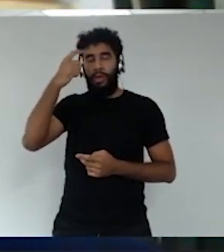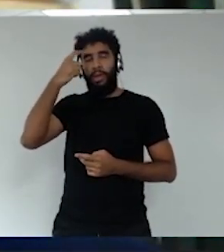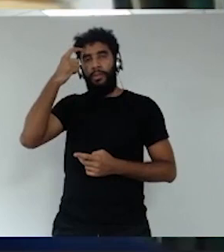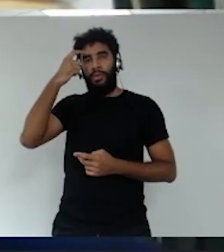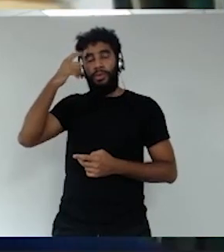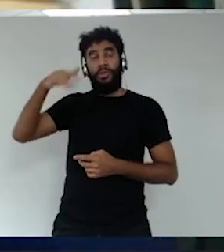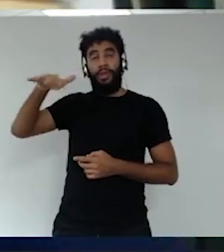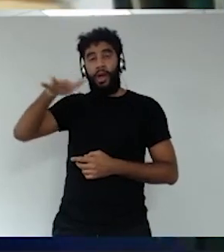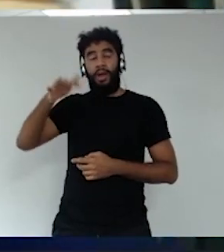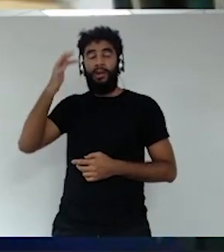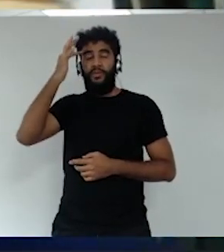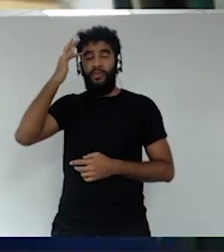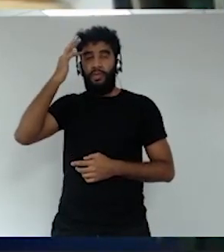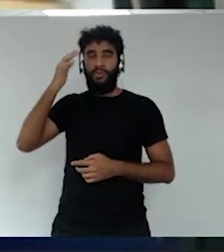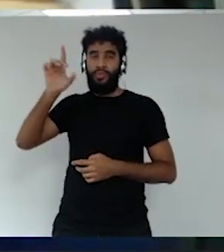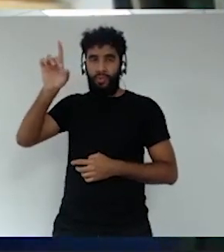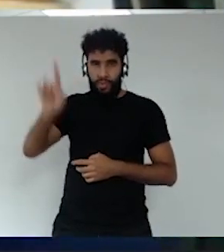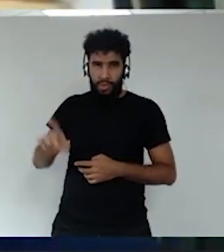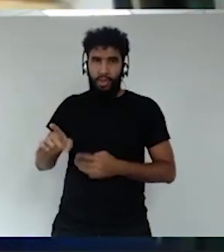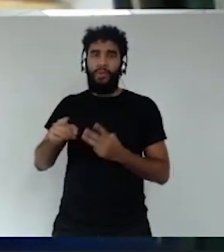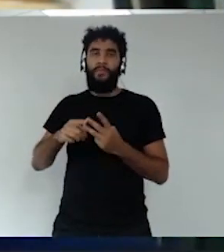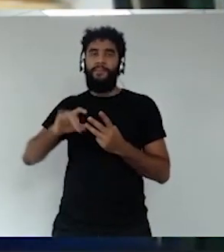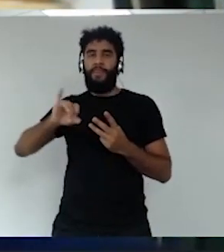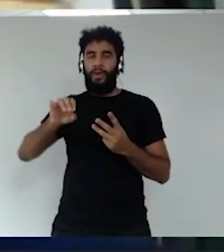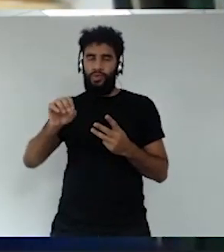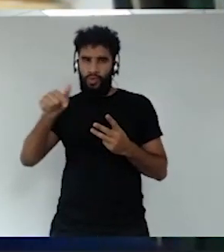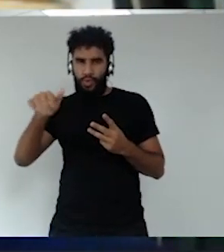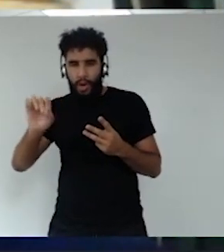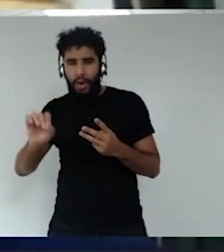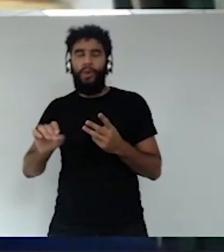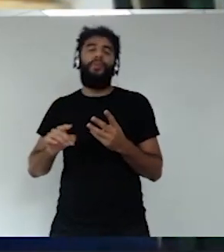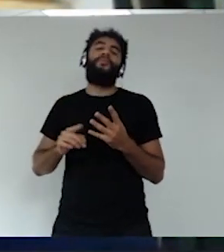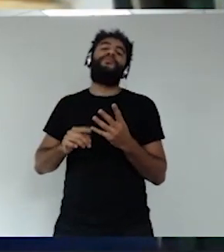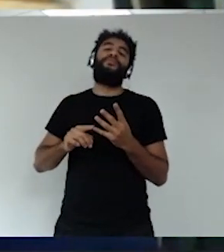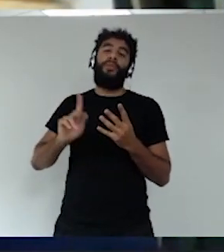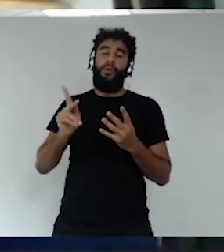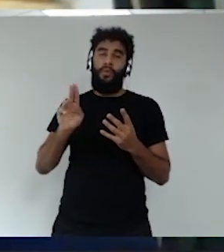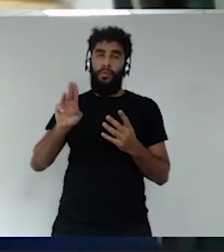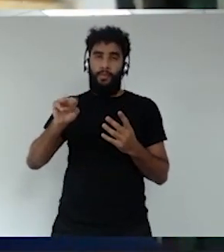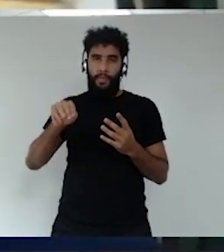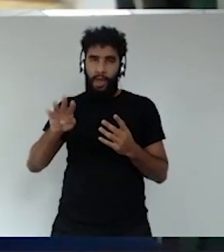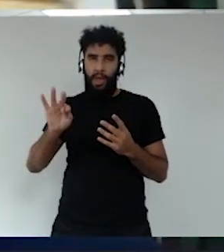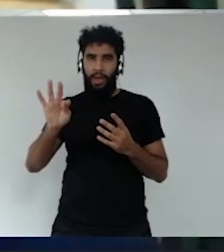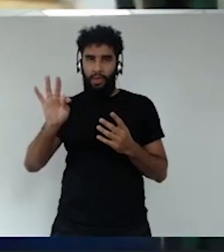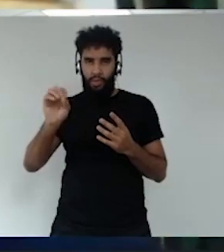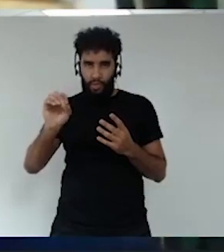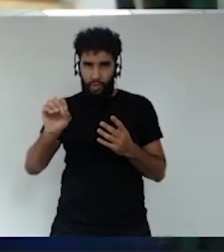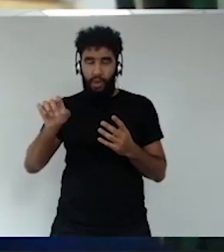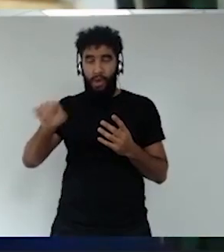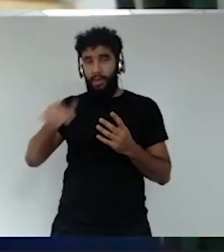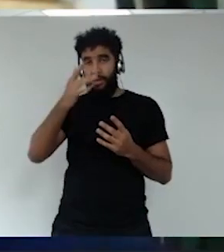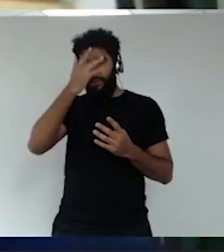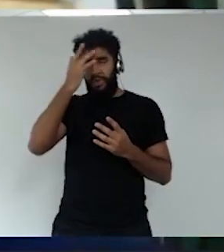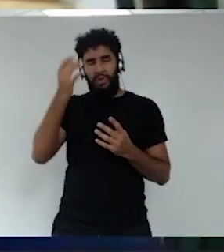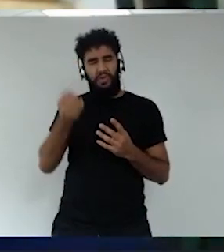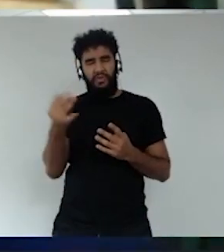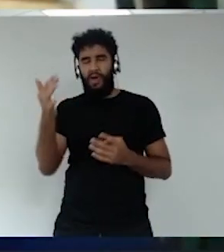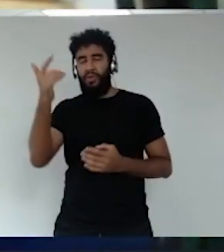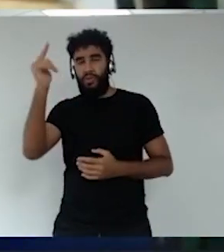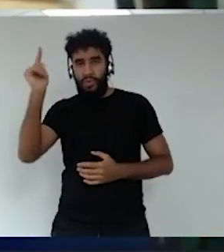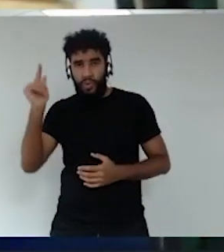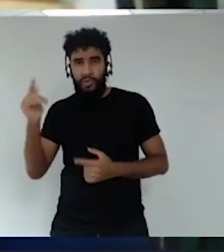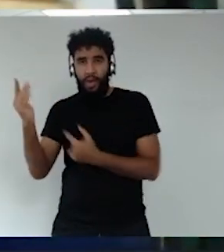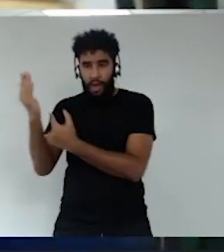e filósofos do direito, como João Maurício Adeodato, como Humberto Ávila, esses pensadores e tantos outros